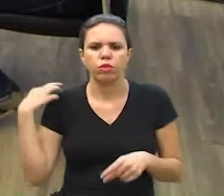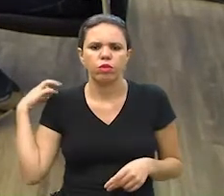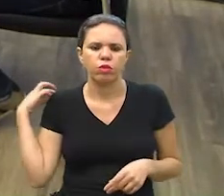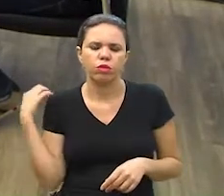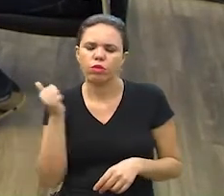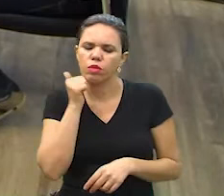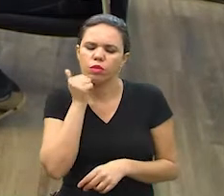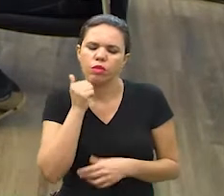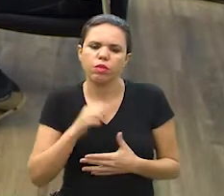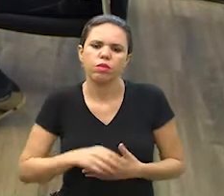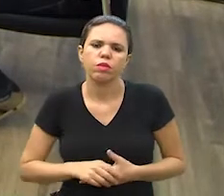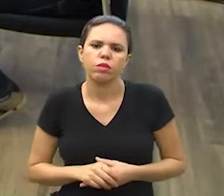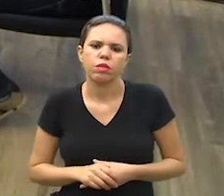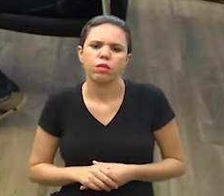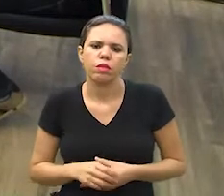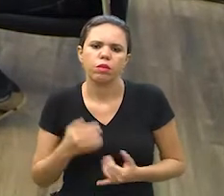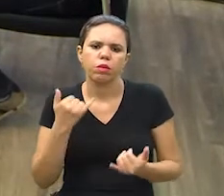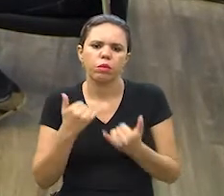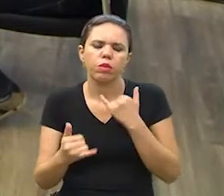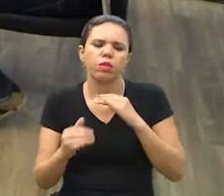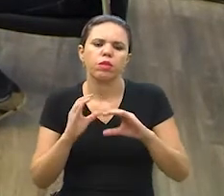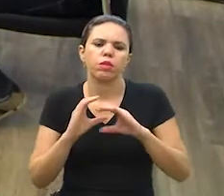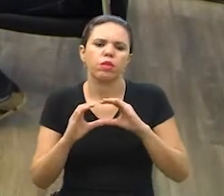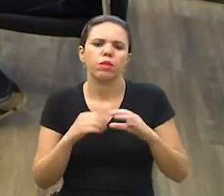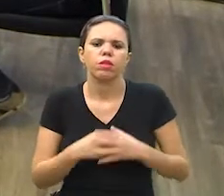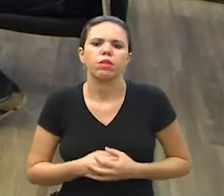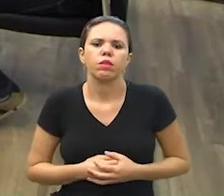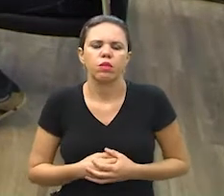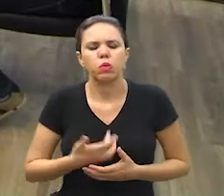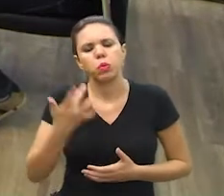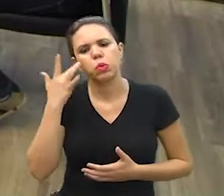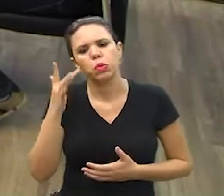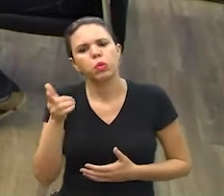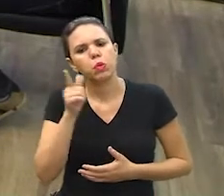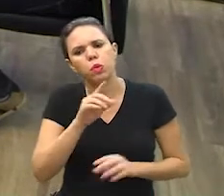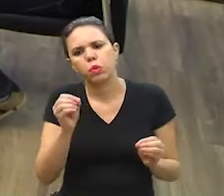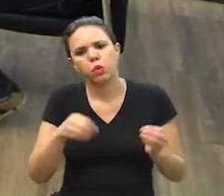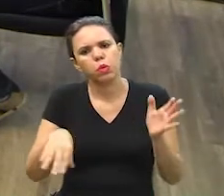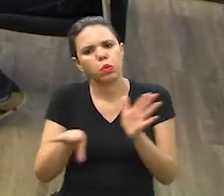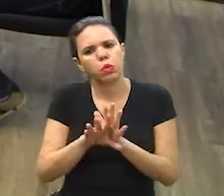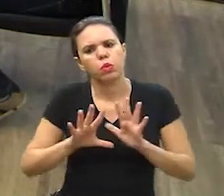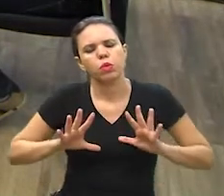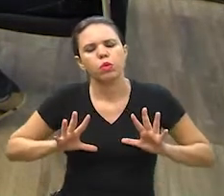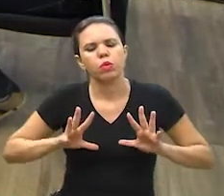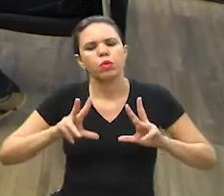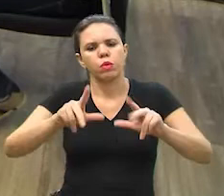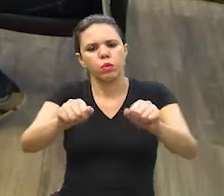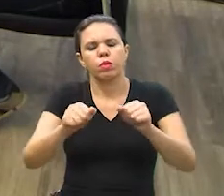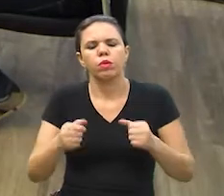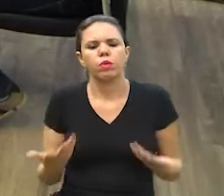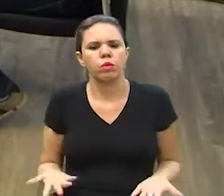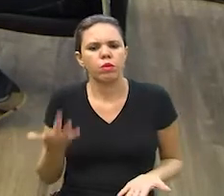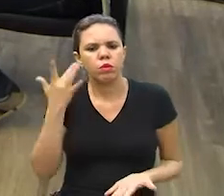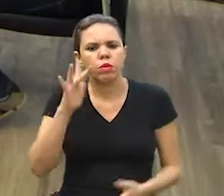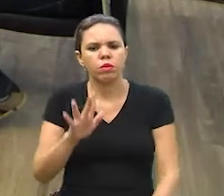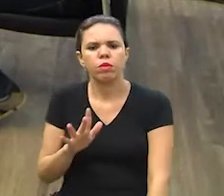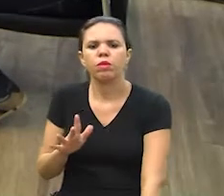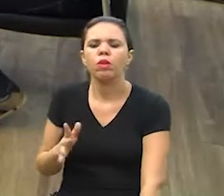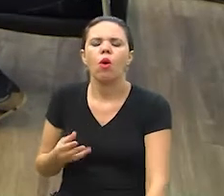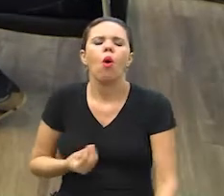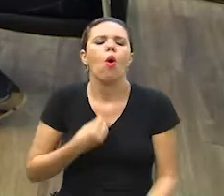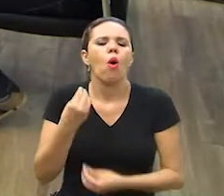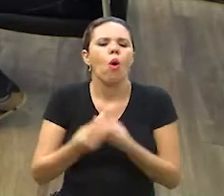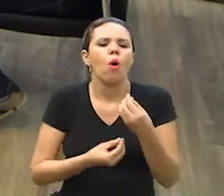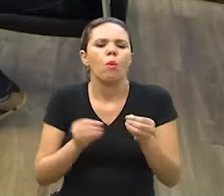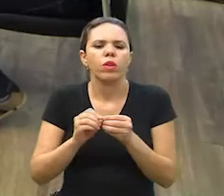da ciência. E parece que a comunicação, não sei se ela não consegue chegar em todos os cantos, eu não sei se a forma como